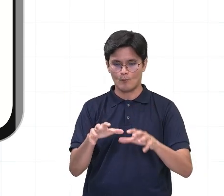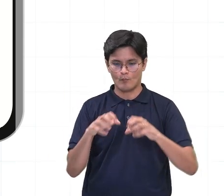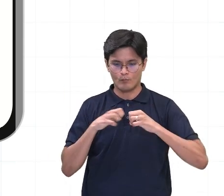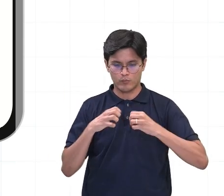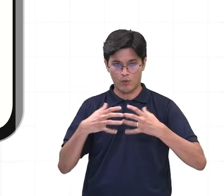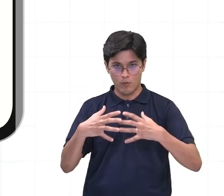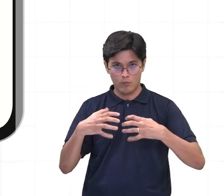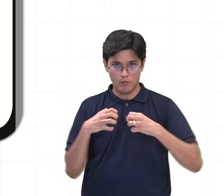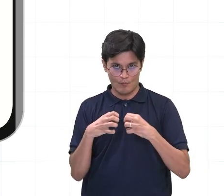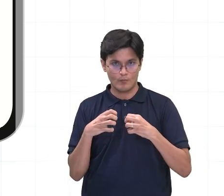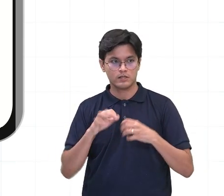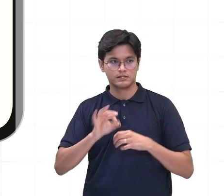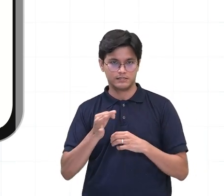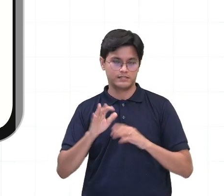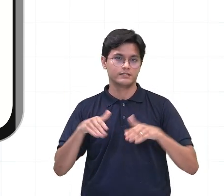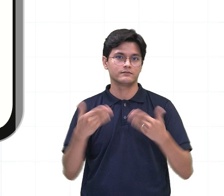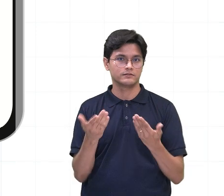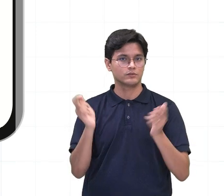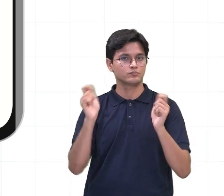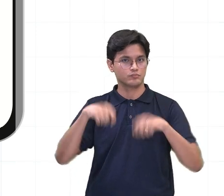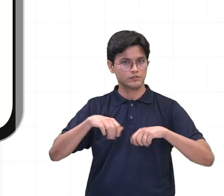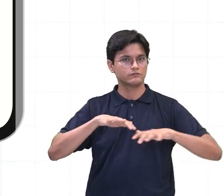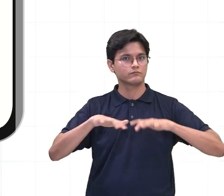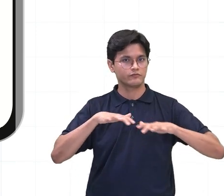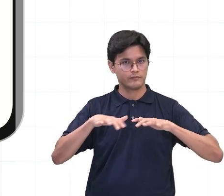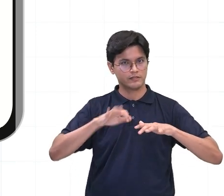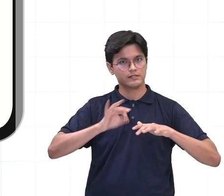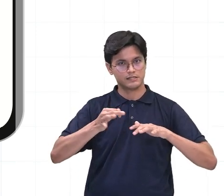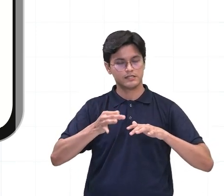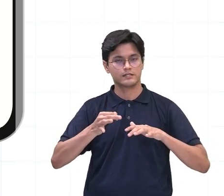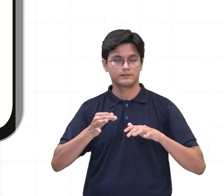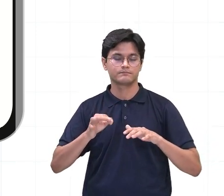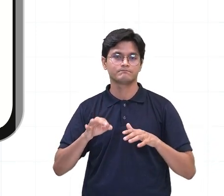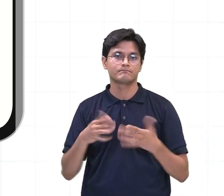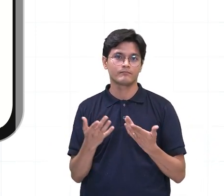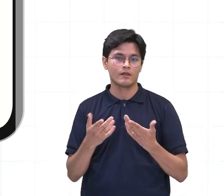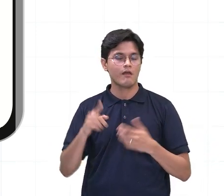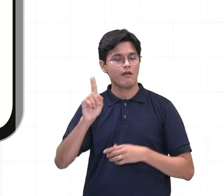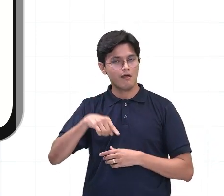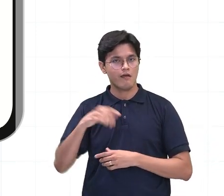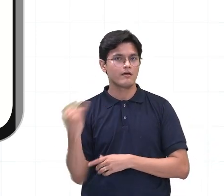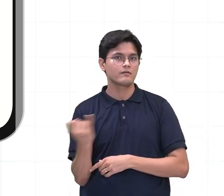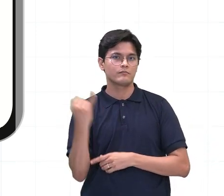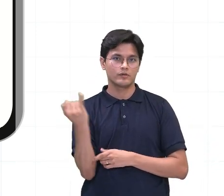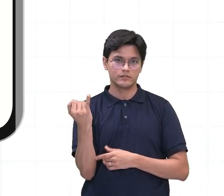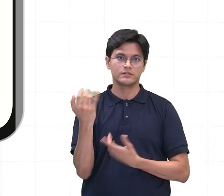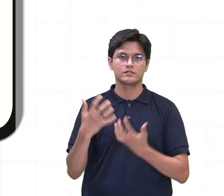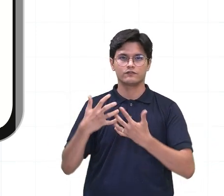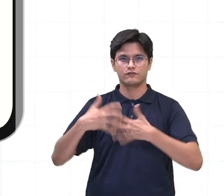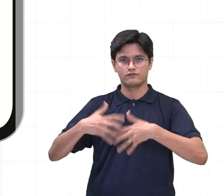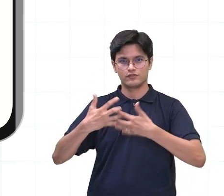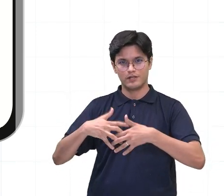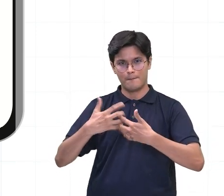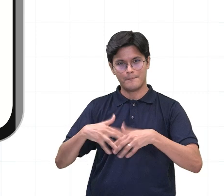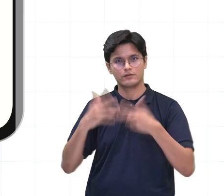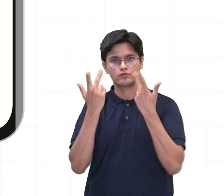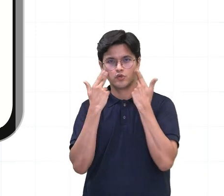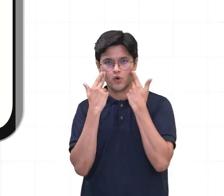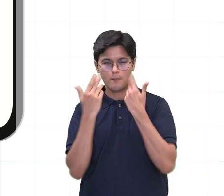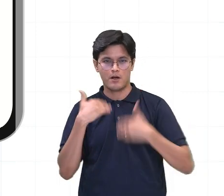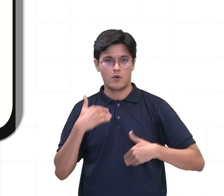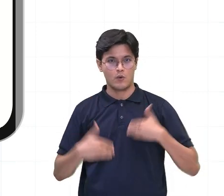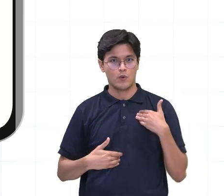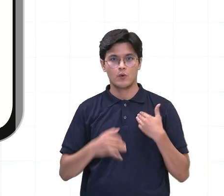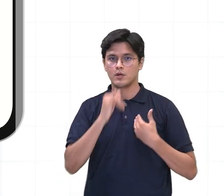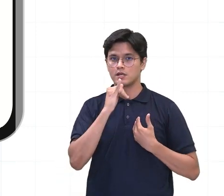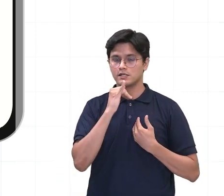é o que faz ele conseguir se movimentar e é essencial para o funcionamento do corpo. As suas funções incluem o movimento do